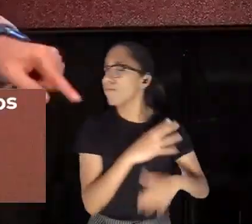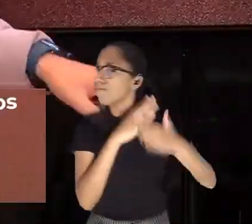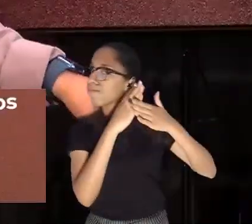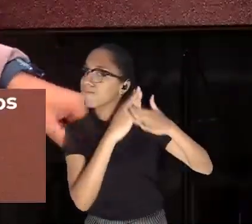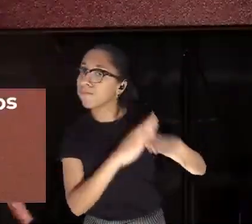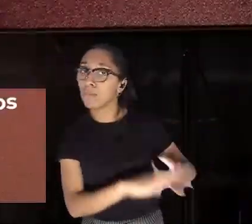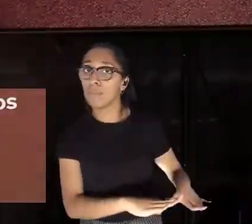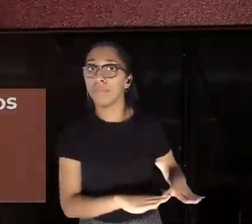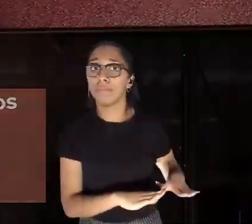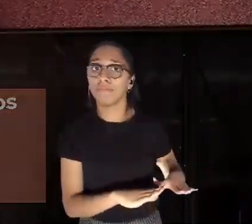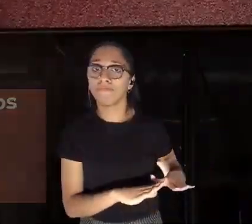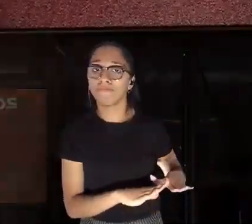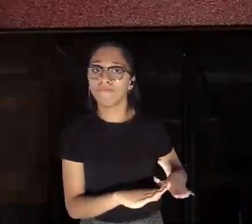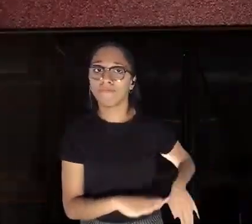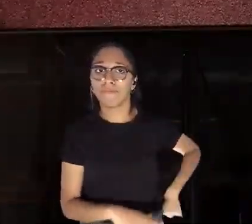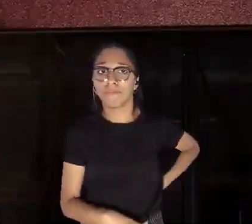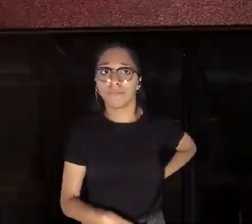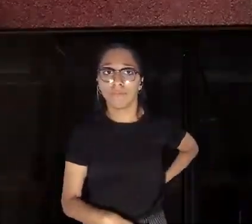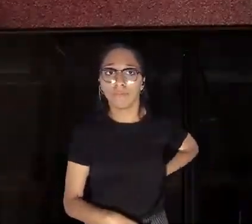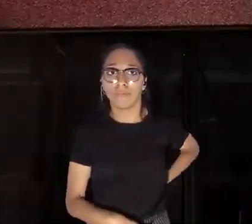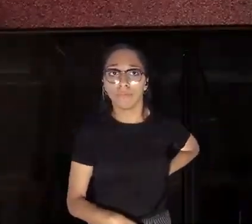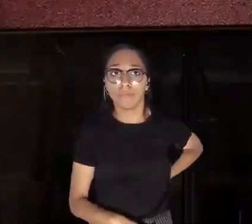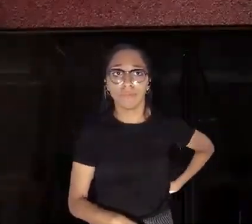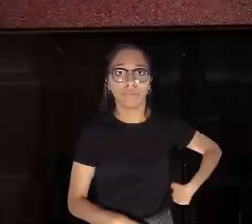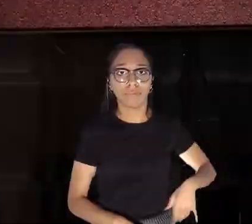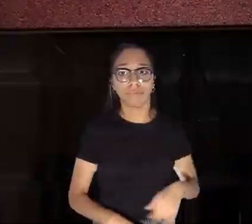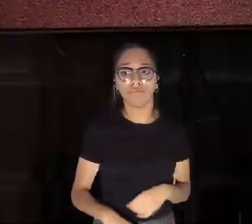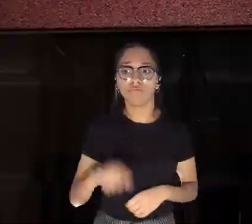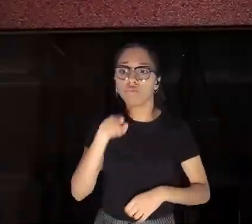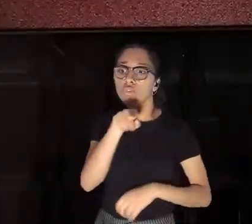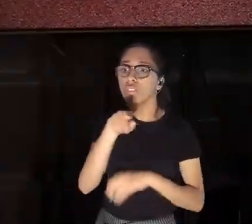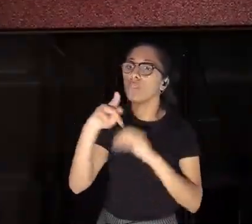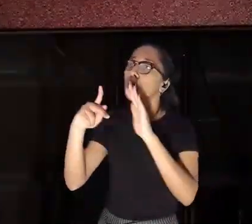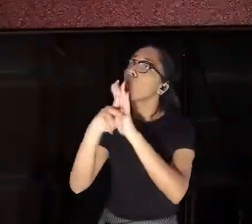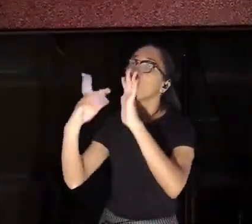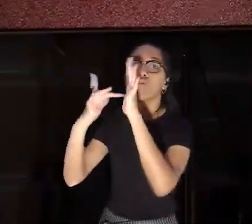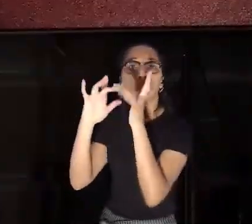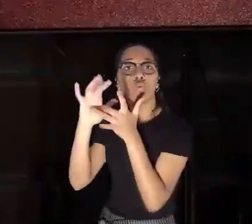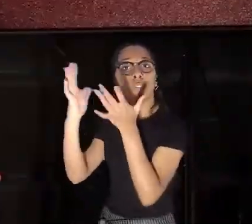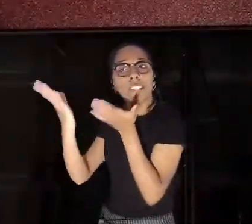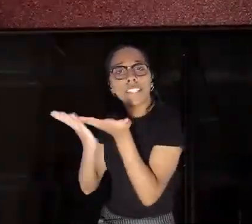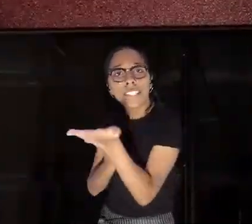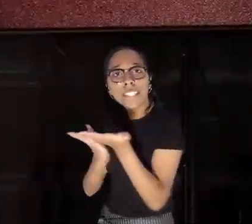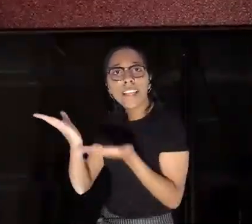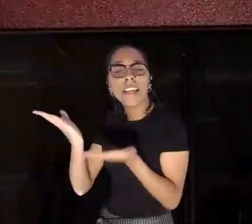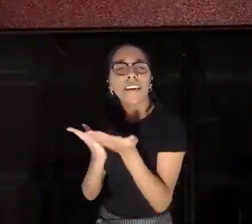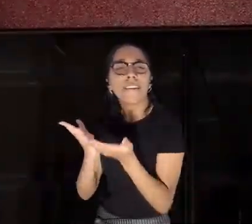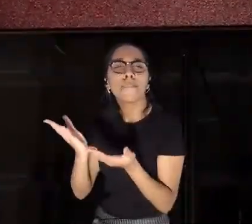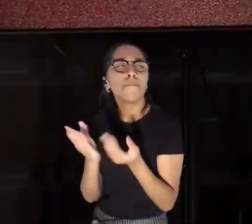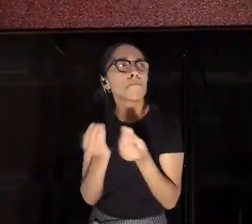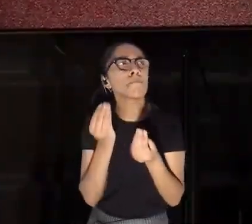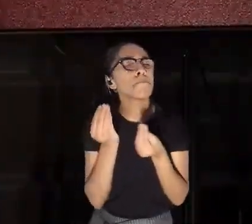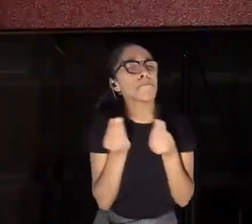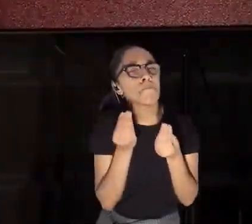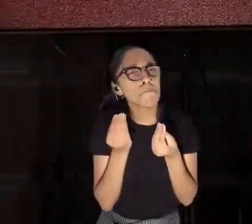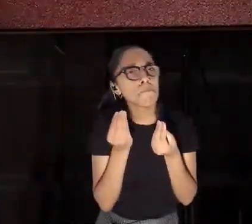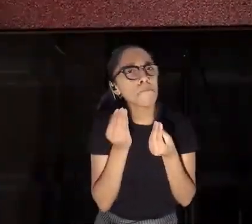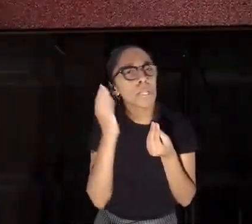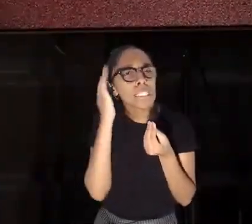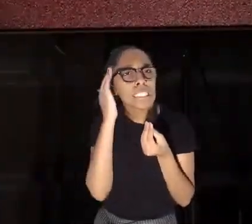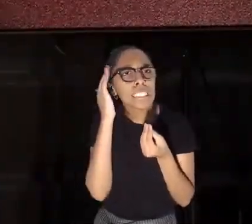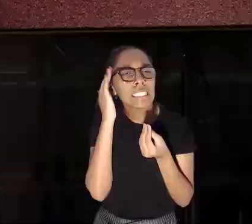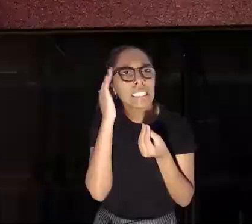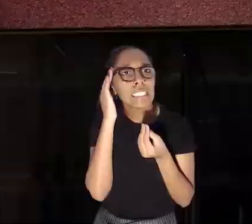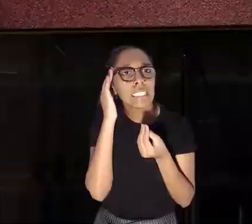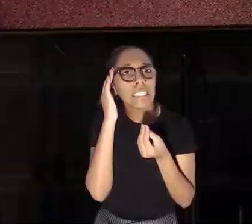Como é que eu sei que eu sei, sou de Jesus? Porque eu canto bem, porque eu sou voluntário, porque eu estou na lírio, porque meu fez. Não. Eu sei que eu sou de Jesus